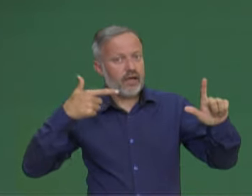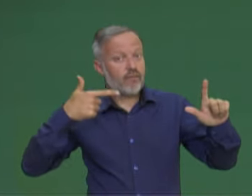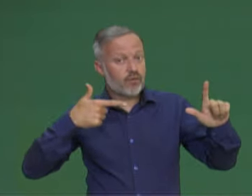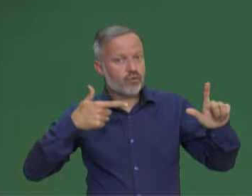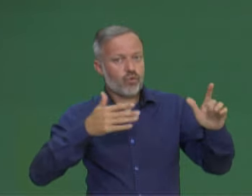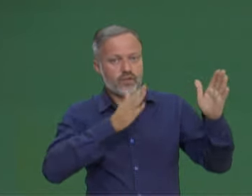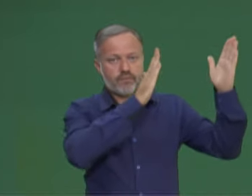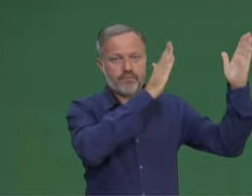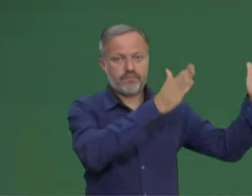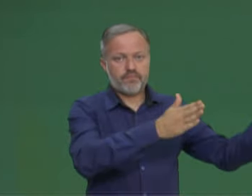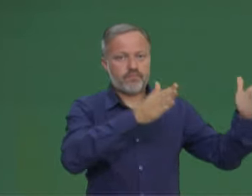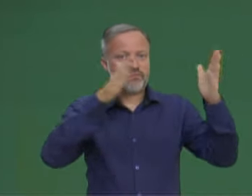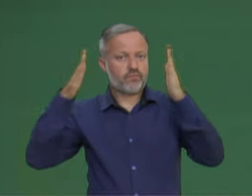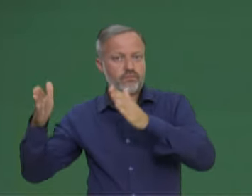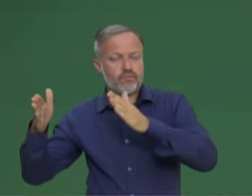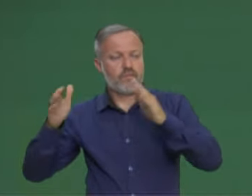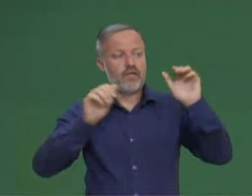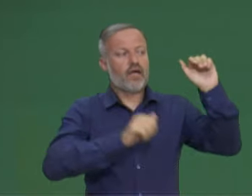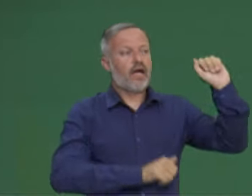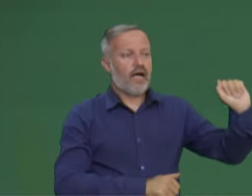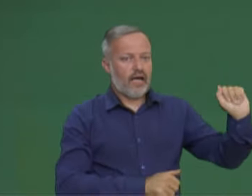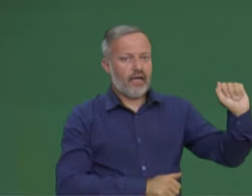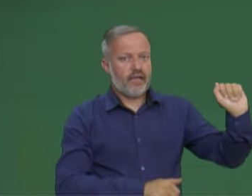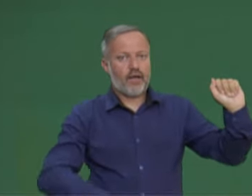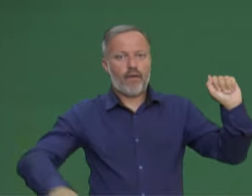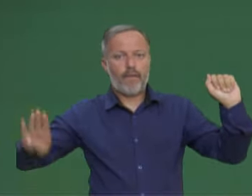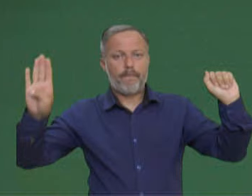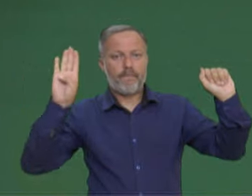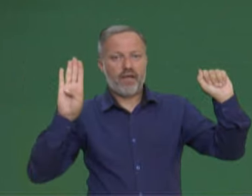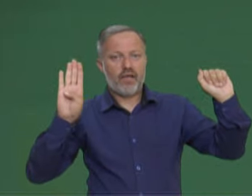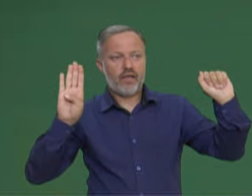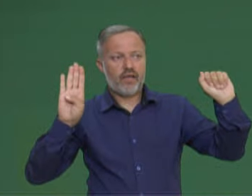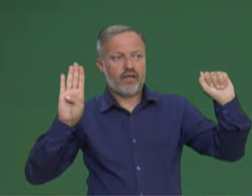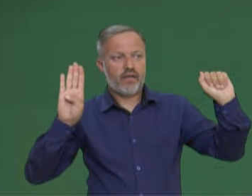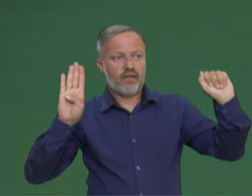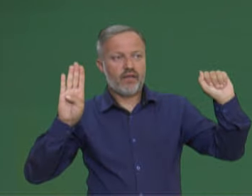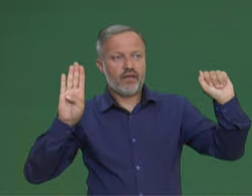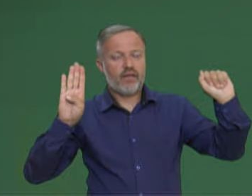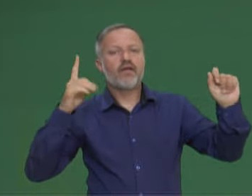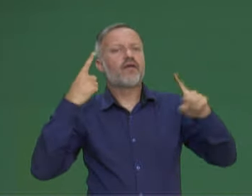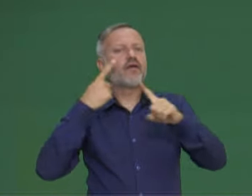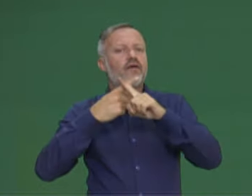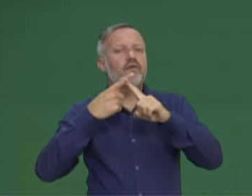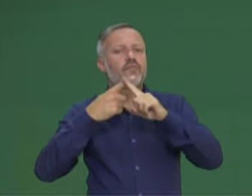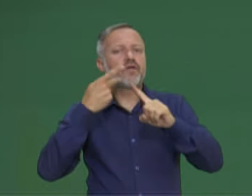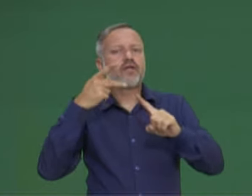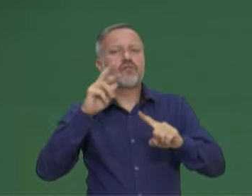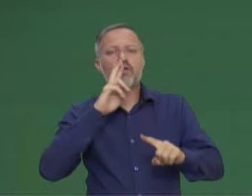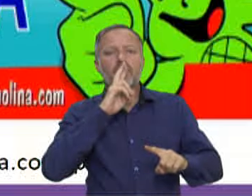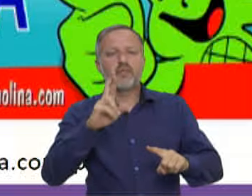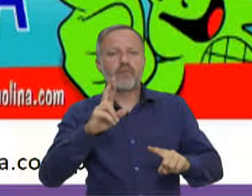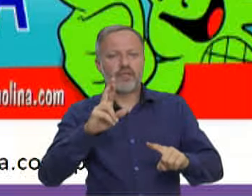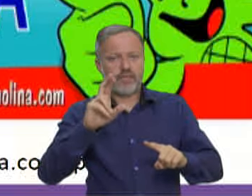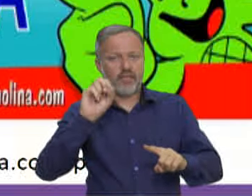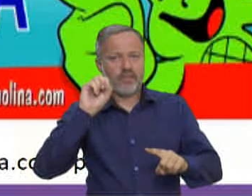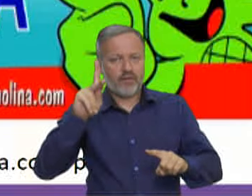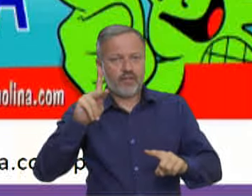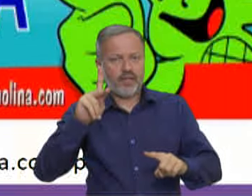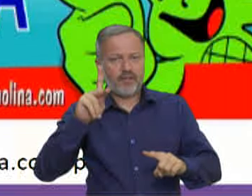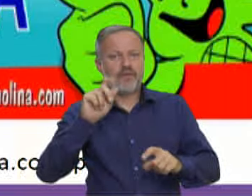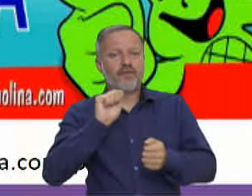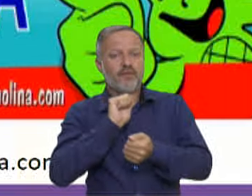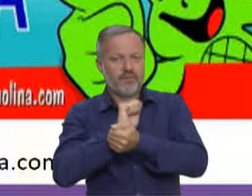vocês, propaganda A e propaganda B. Formal e informal e por que você chegou a essa conclusão, ok? Então, anotem